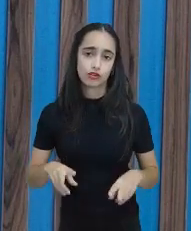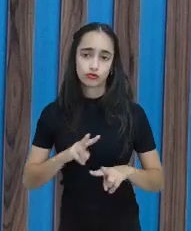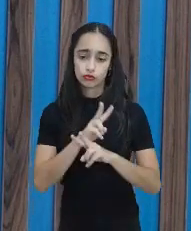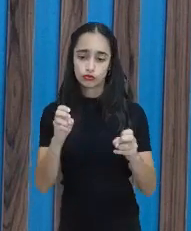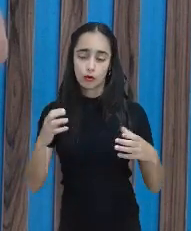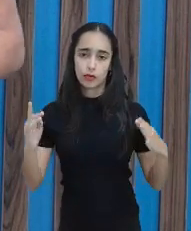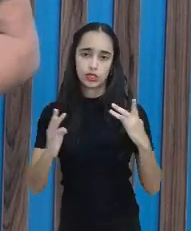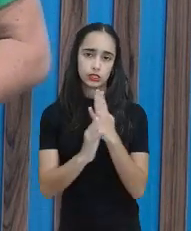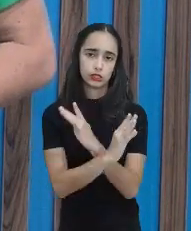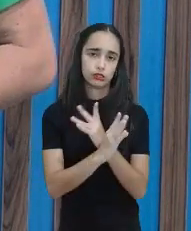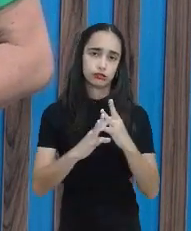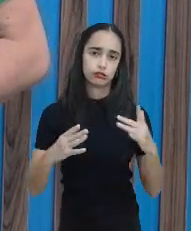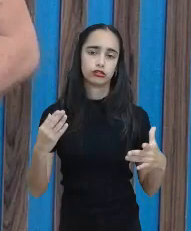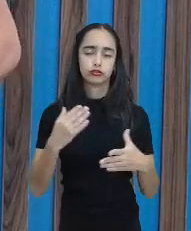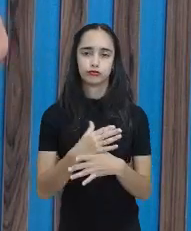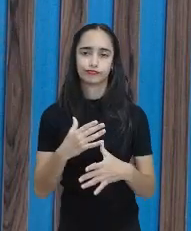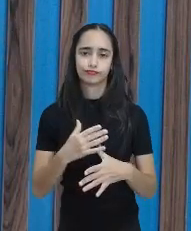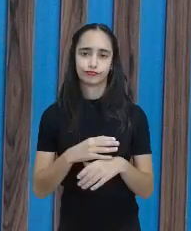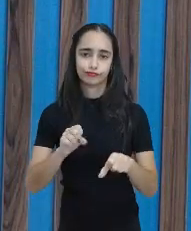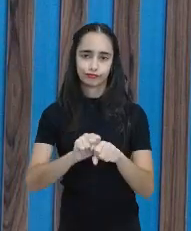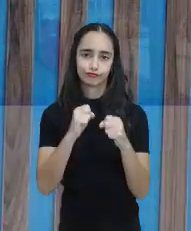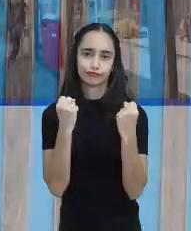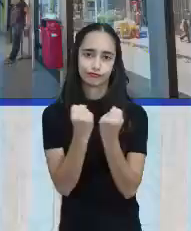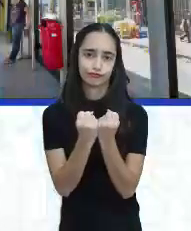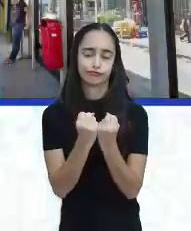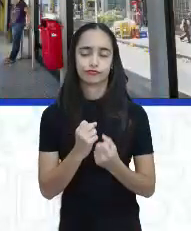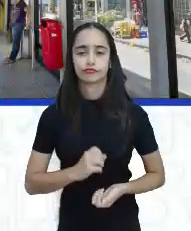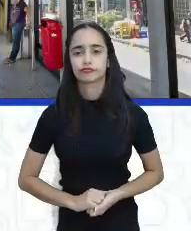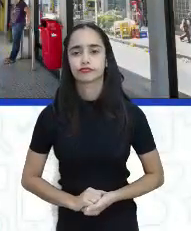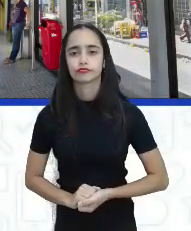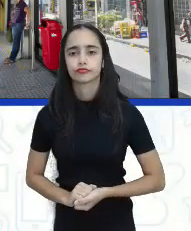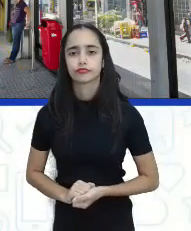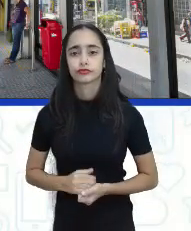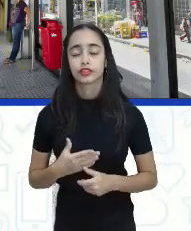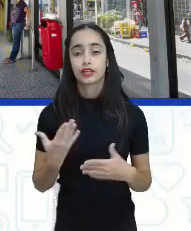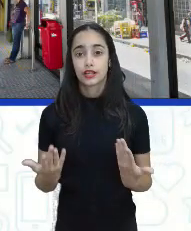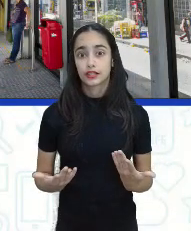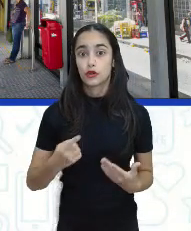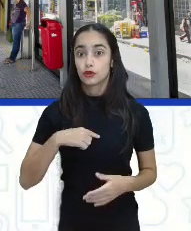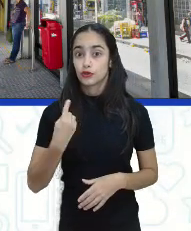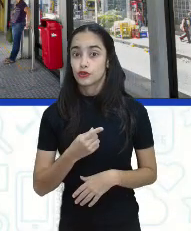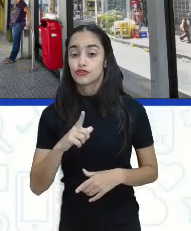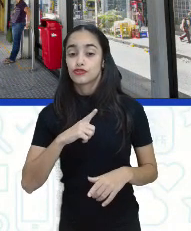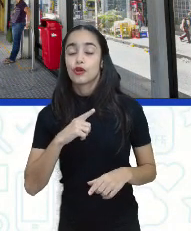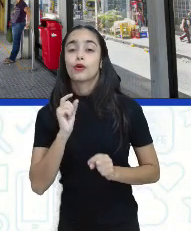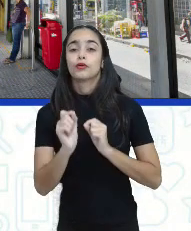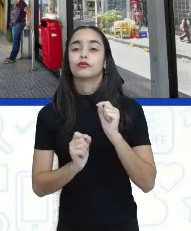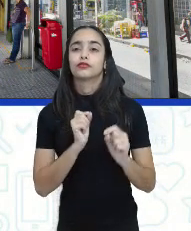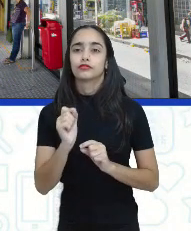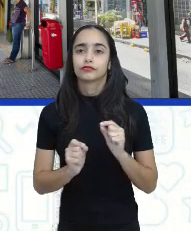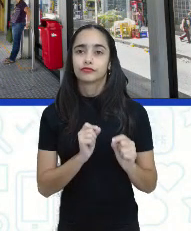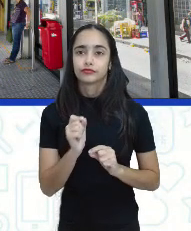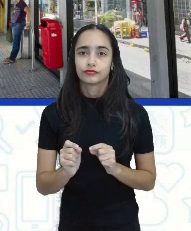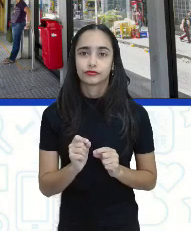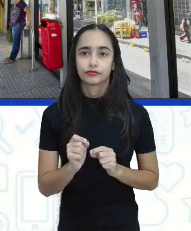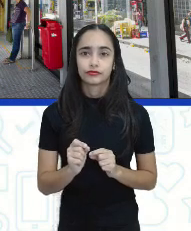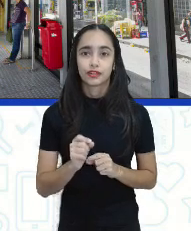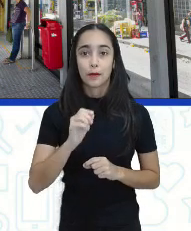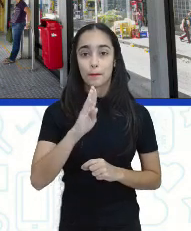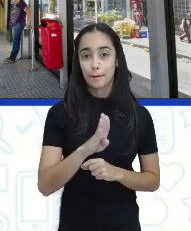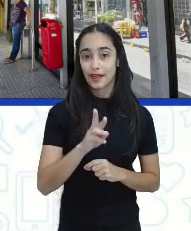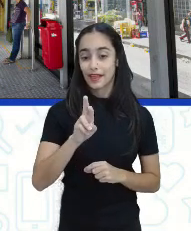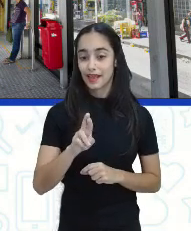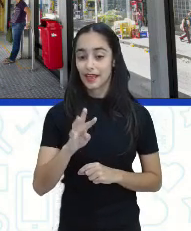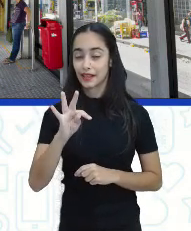E aí, o que é que nós temos? Sistemas integrados, né? Os BRTs, o Bus Rapid Transit. Olha,